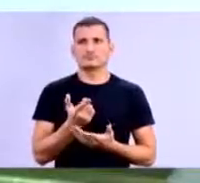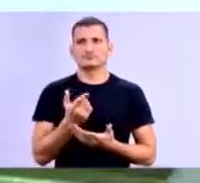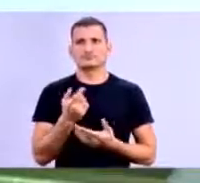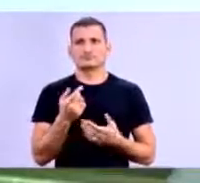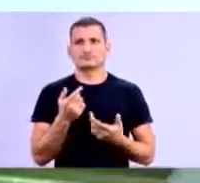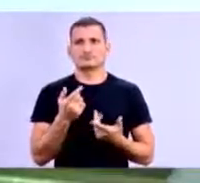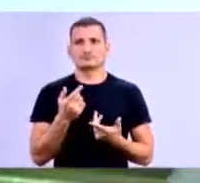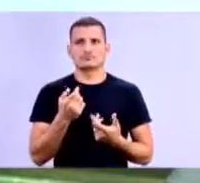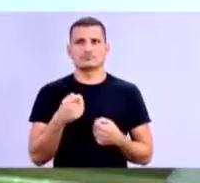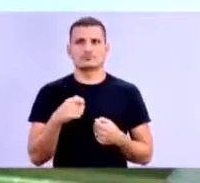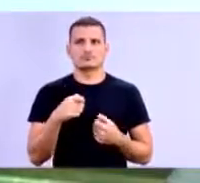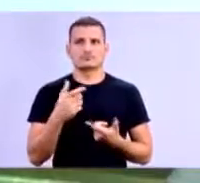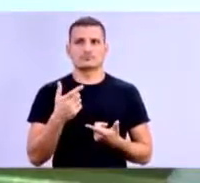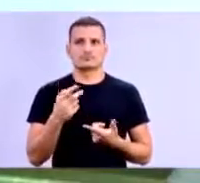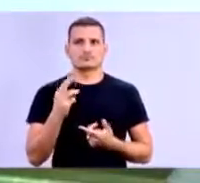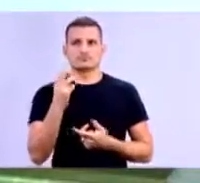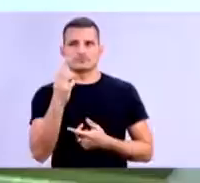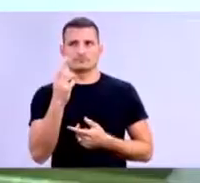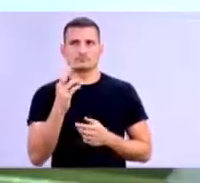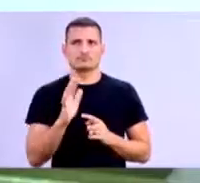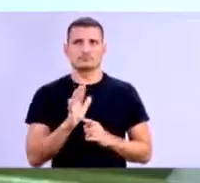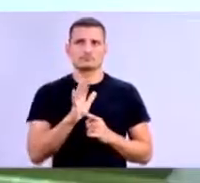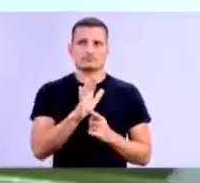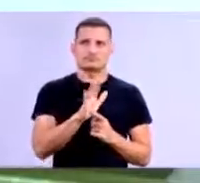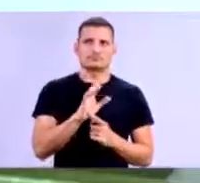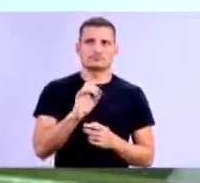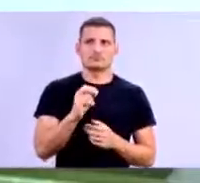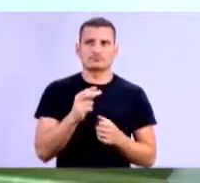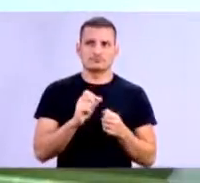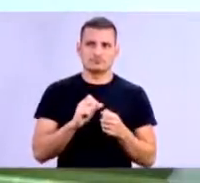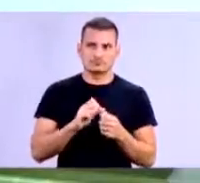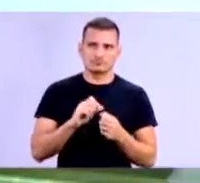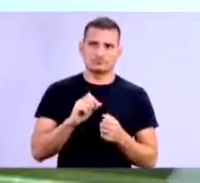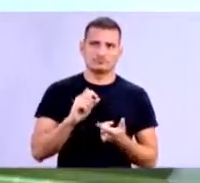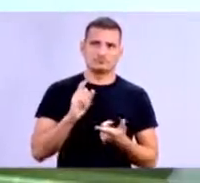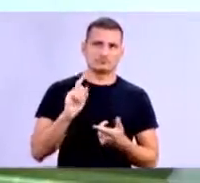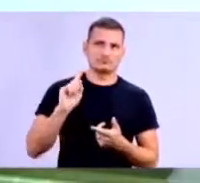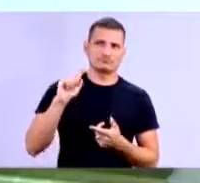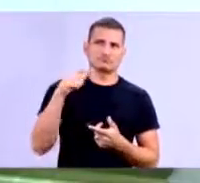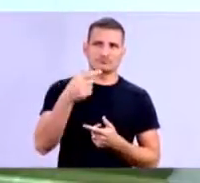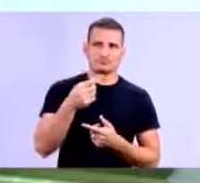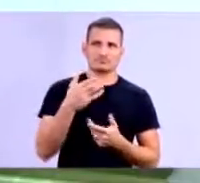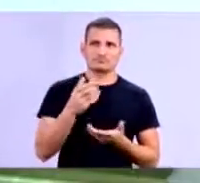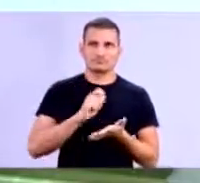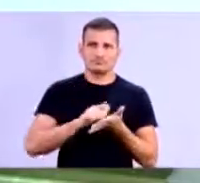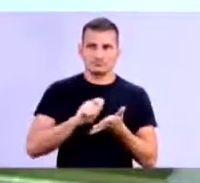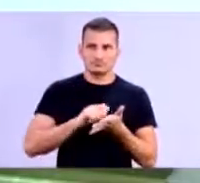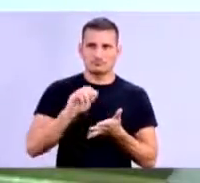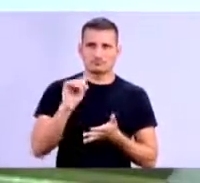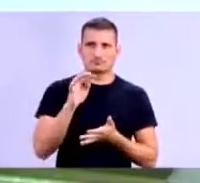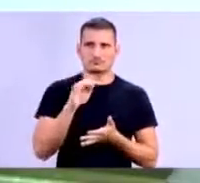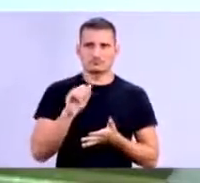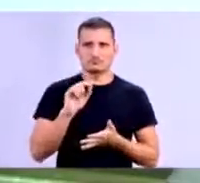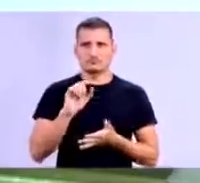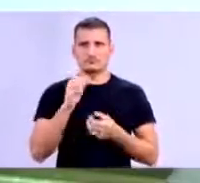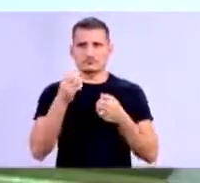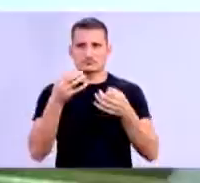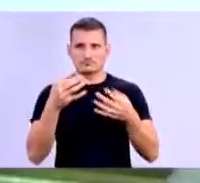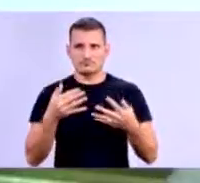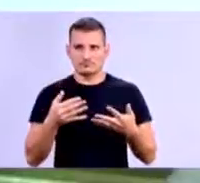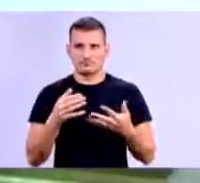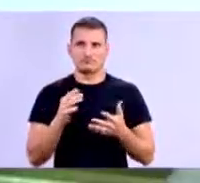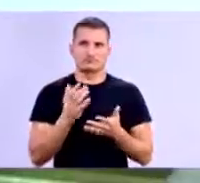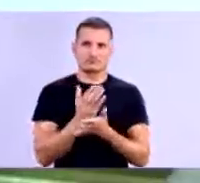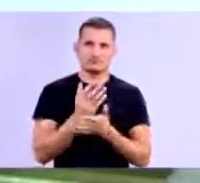deve ser apresentado ou feito posteriormente. Então, a ata, o objetivo dela é relatar e deliberar sobre